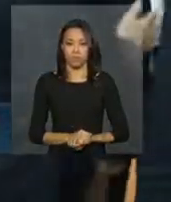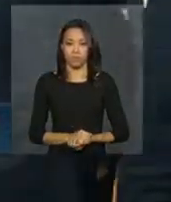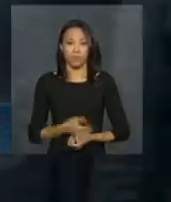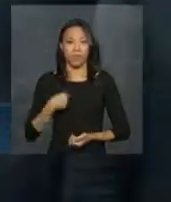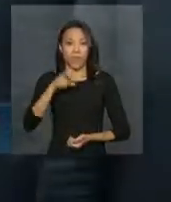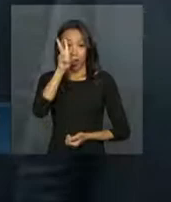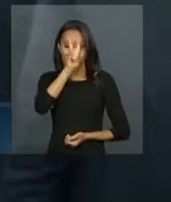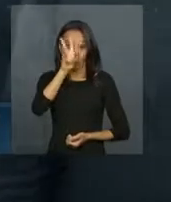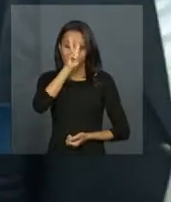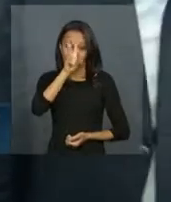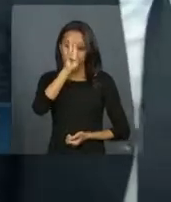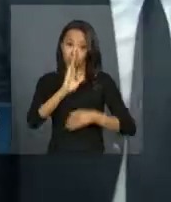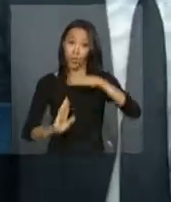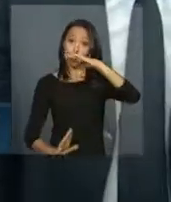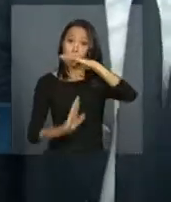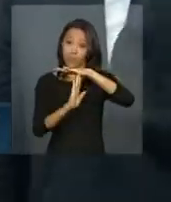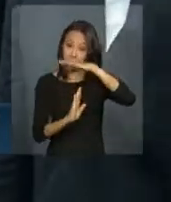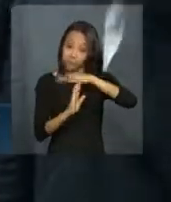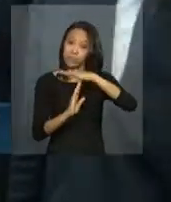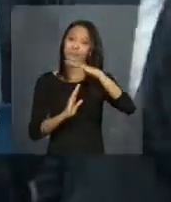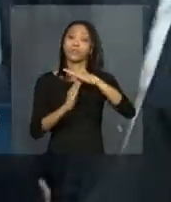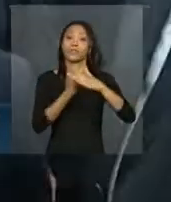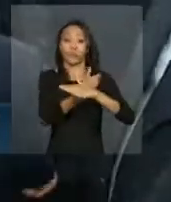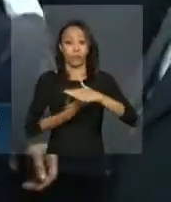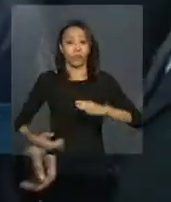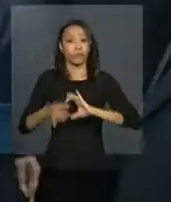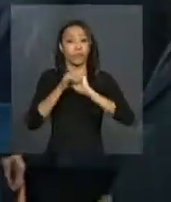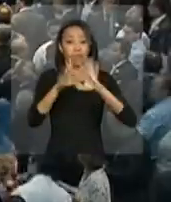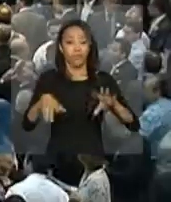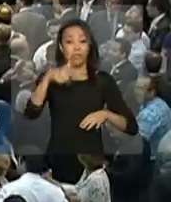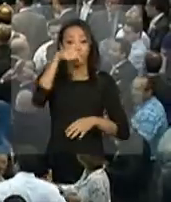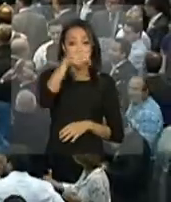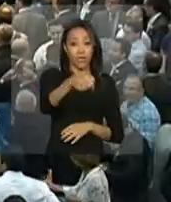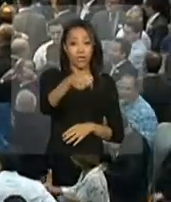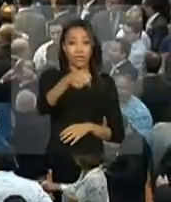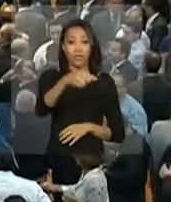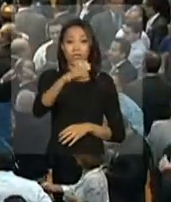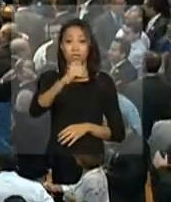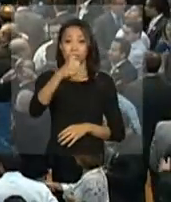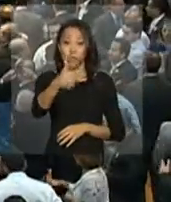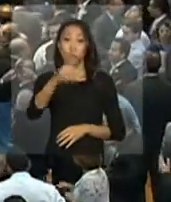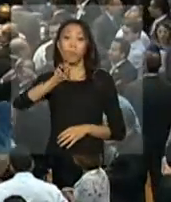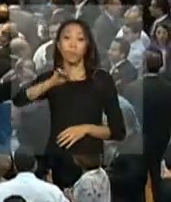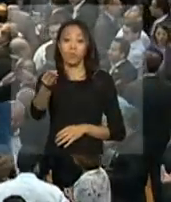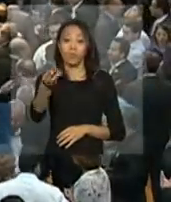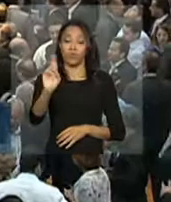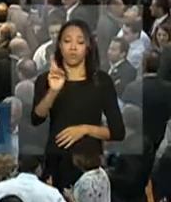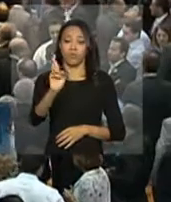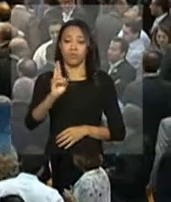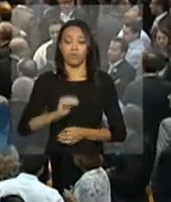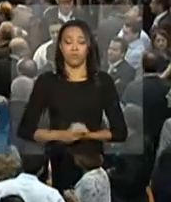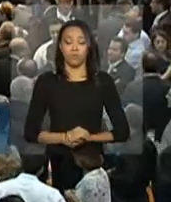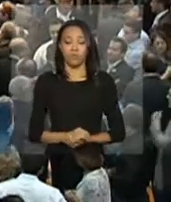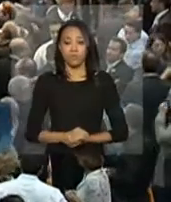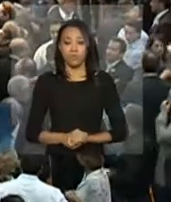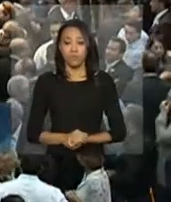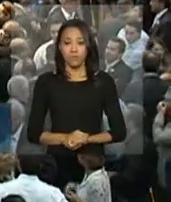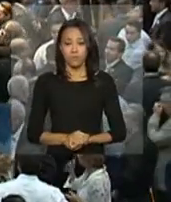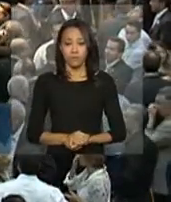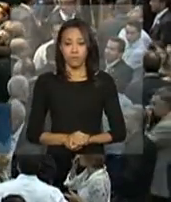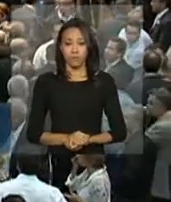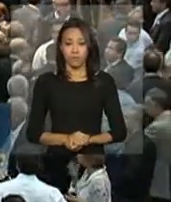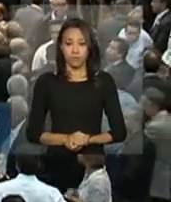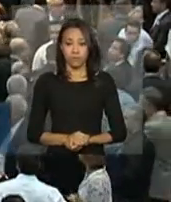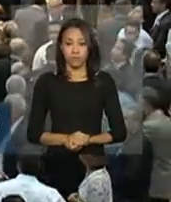Lembrando que o teto estabelecido pelo governo era de 701 milhões deais em